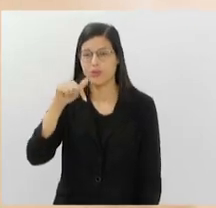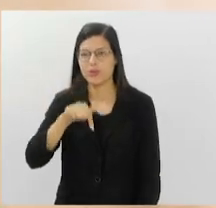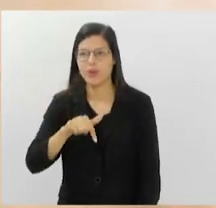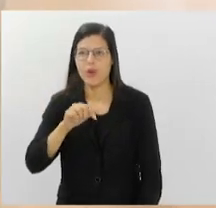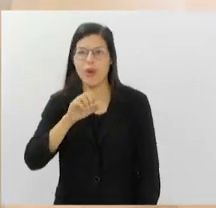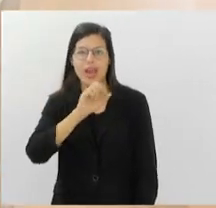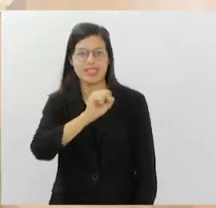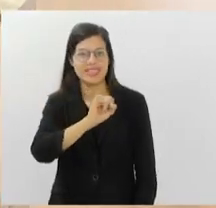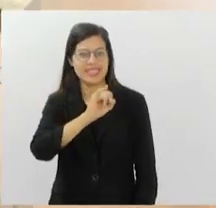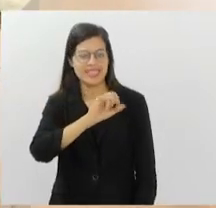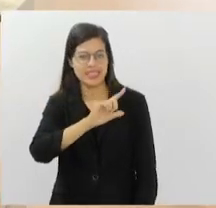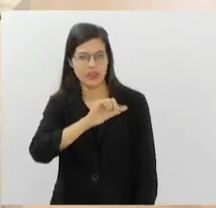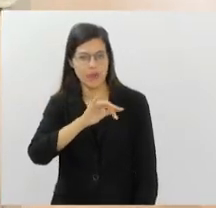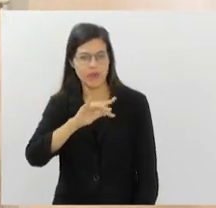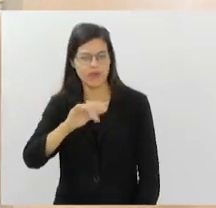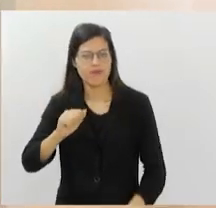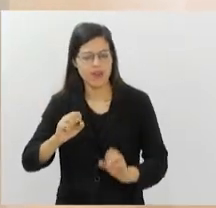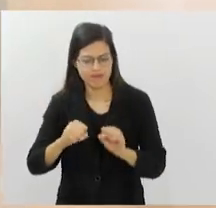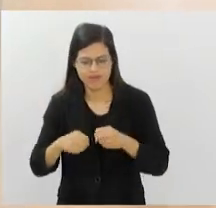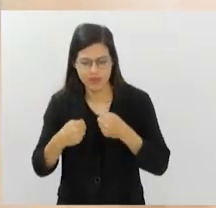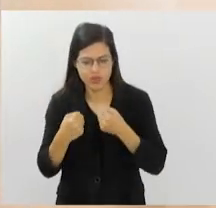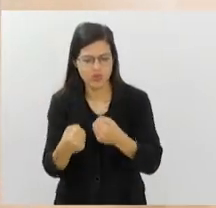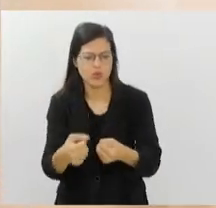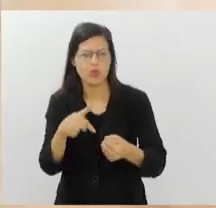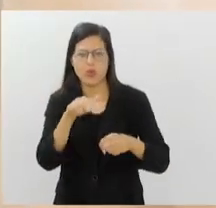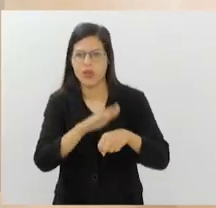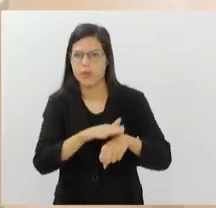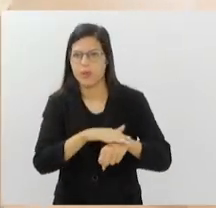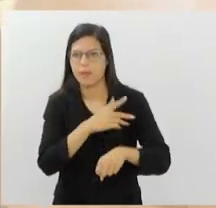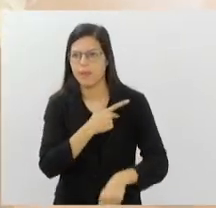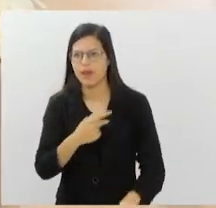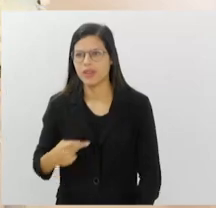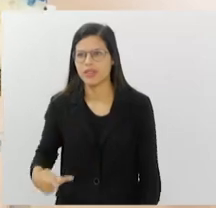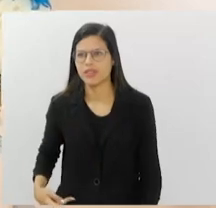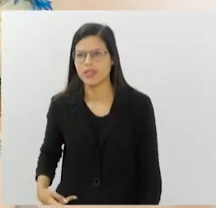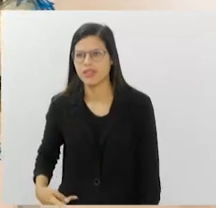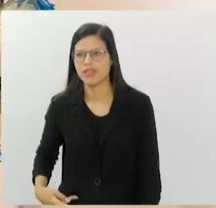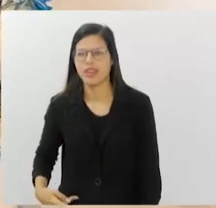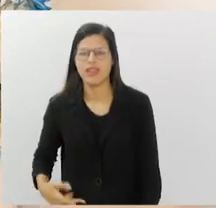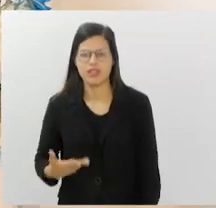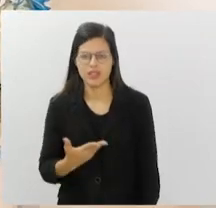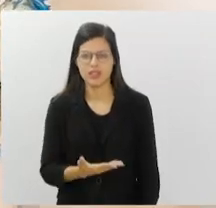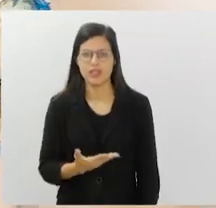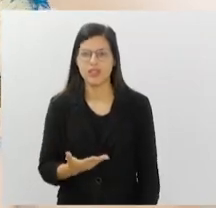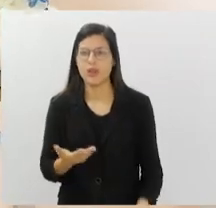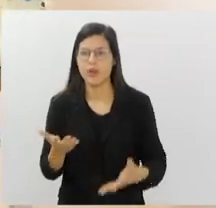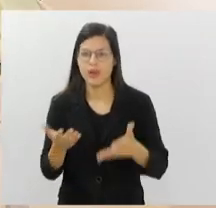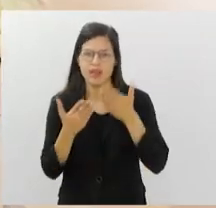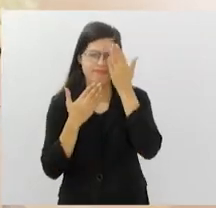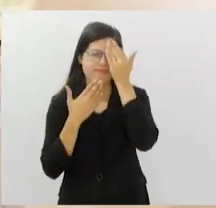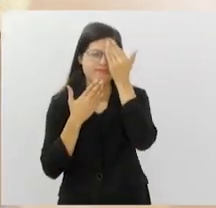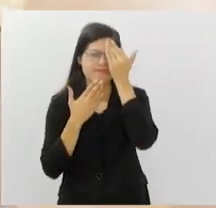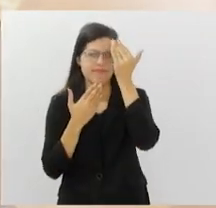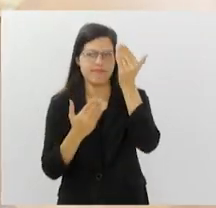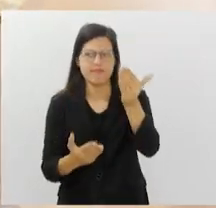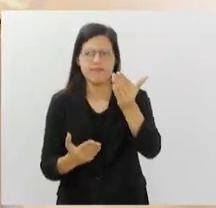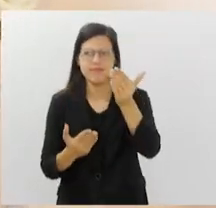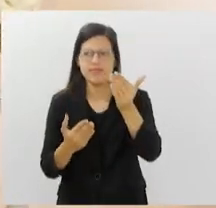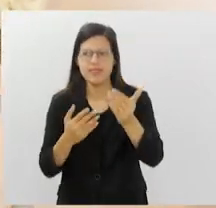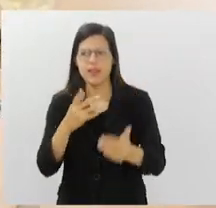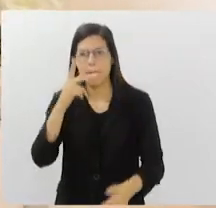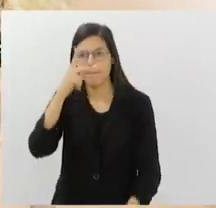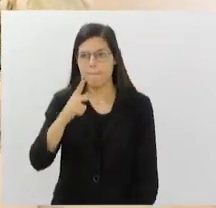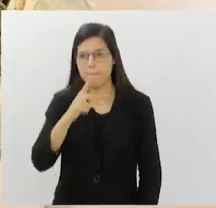se dedicou tanto, ela é presidente do Cristo Redentor Sustentável. Eu quero aqui agradecer ao Padre